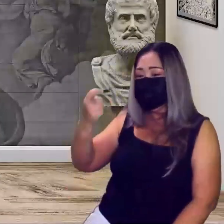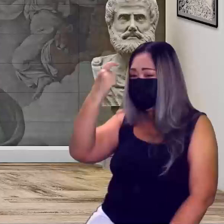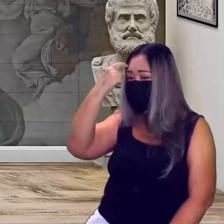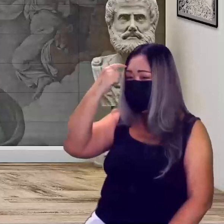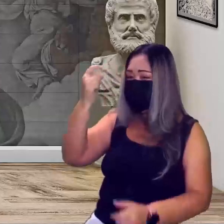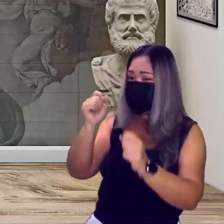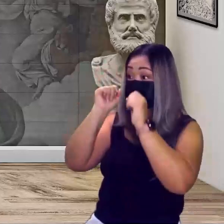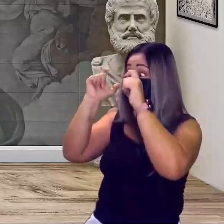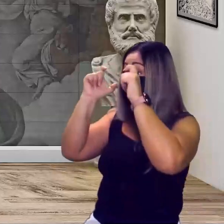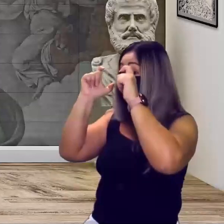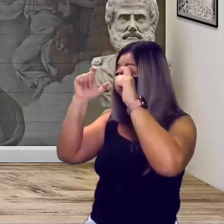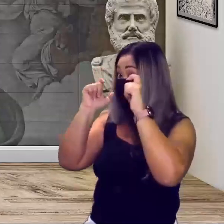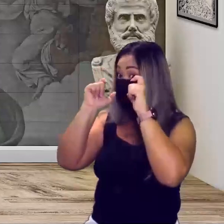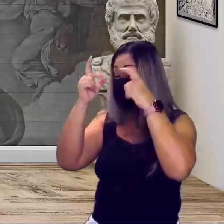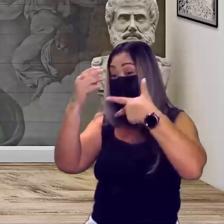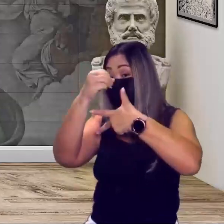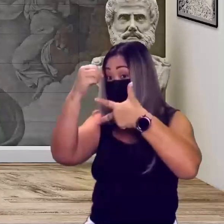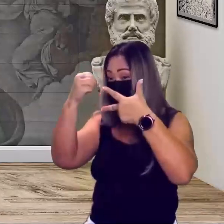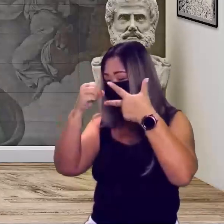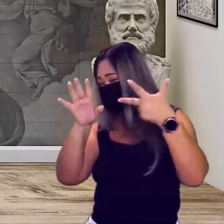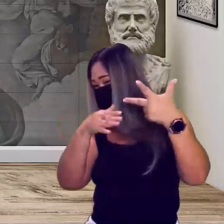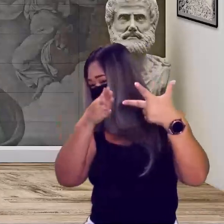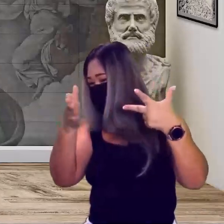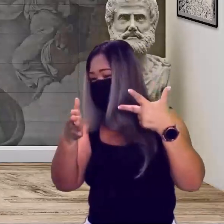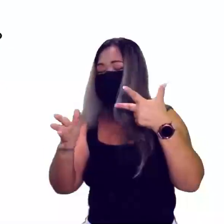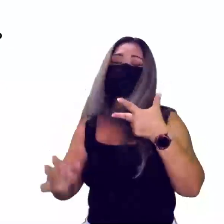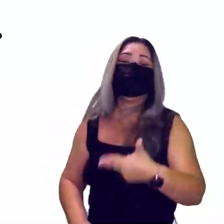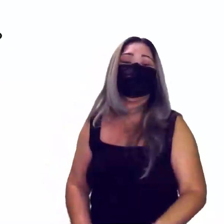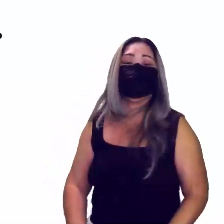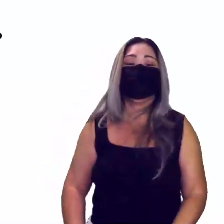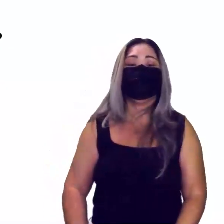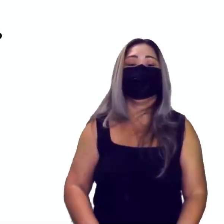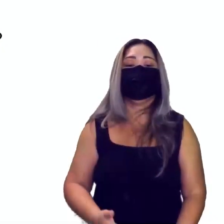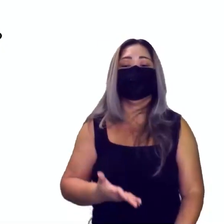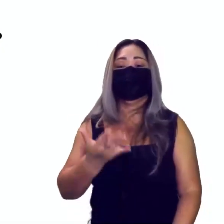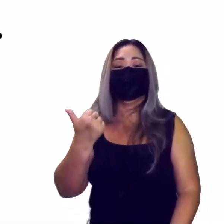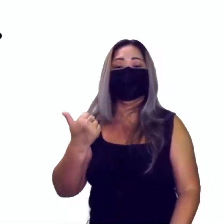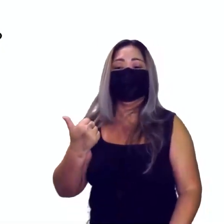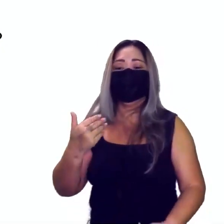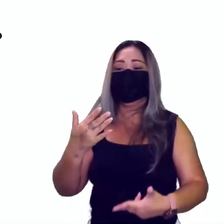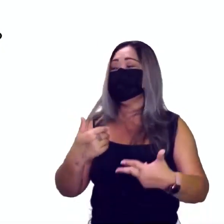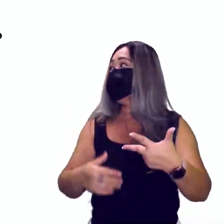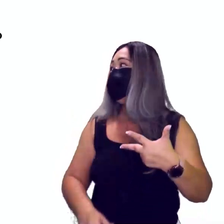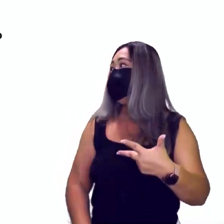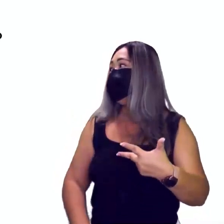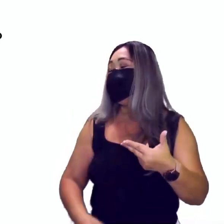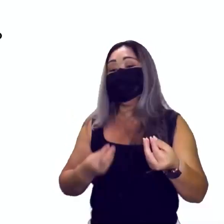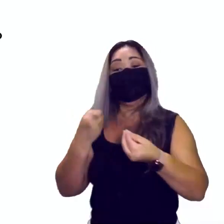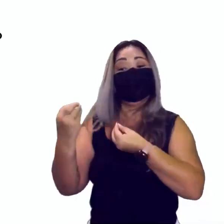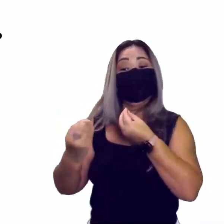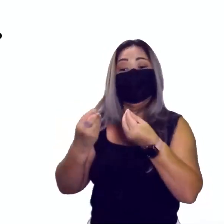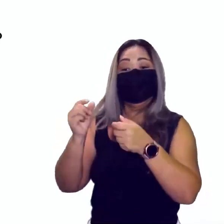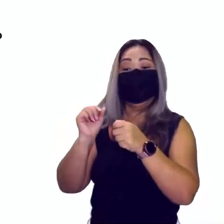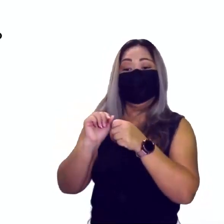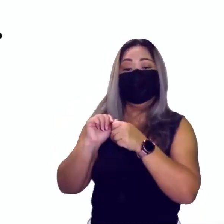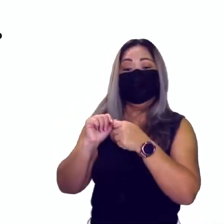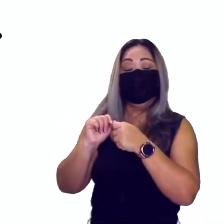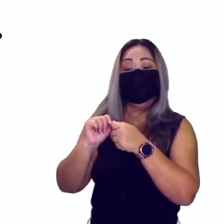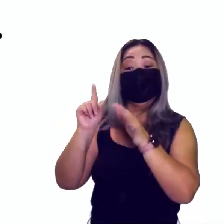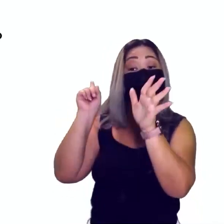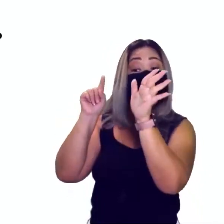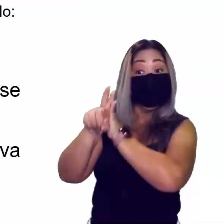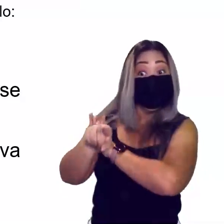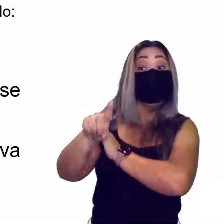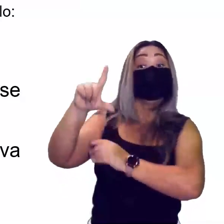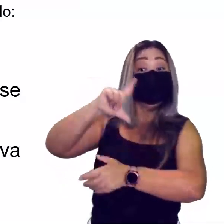anteninha ligado. Vamos lá, o Enem tá aí, vamos lá atrás, seguir ele. Vamos lá, como é que é o Enem, como é que funciona? Então são